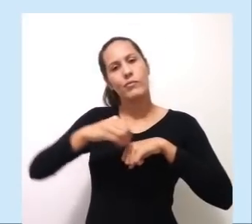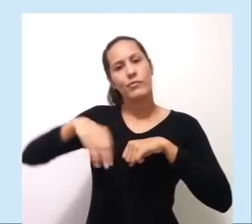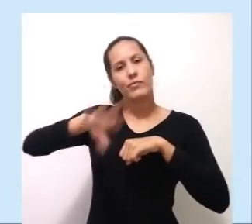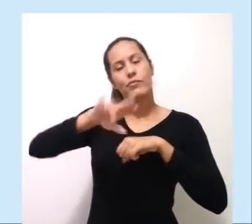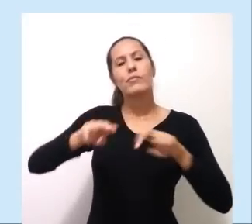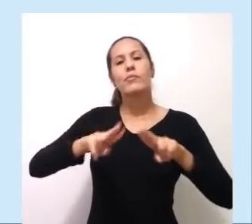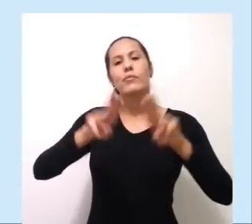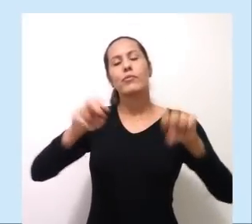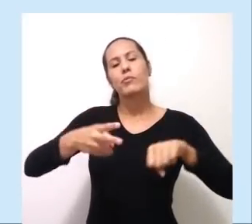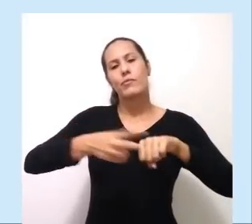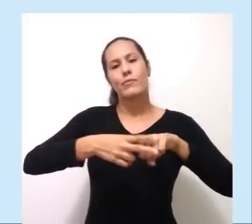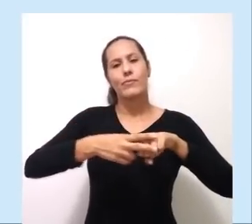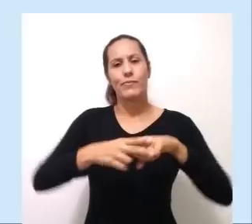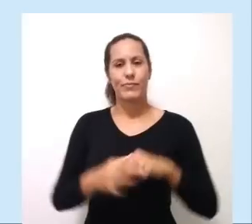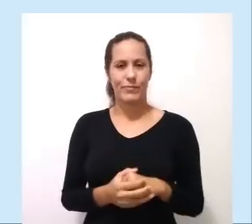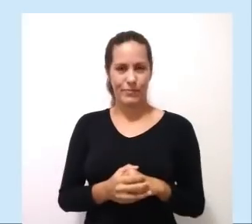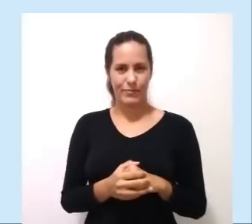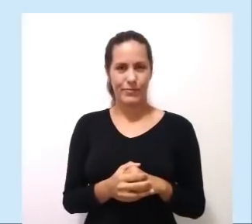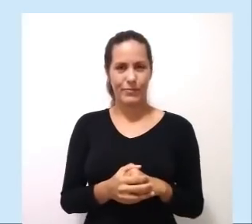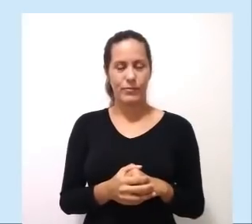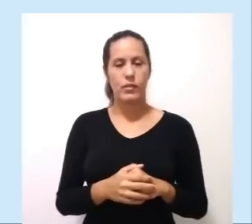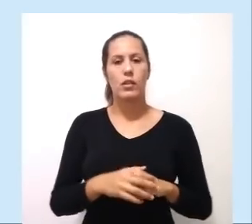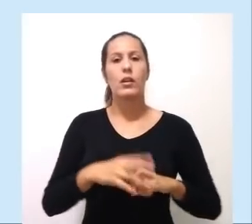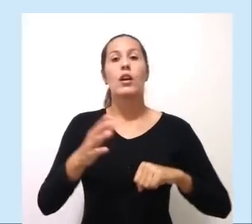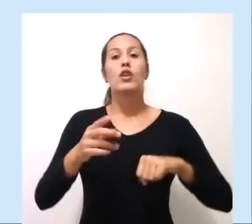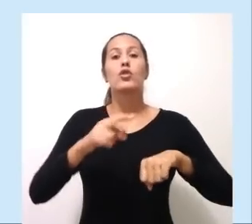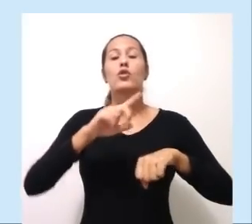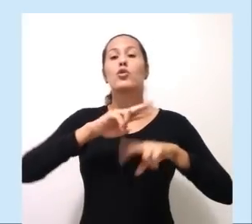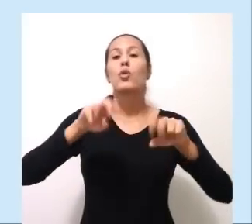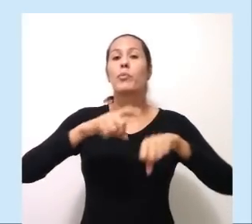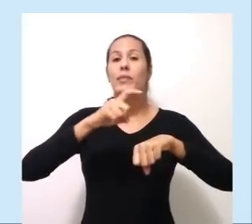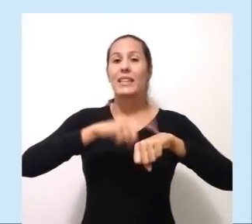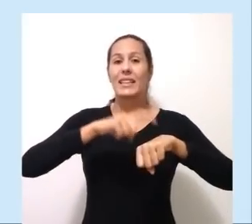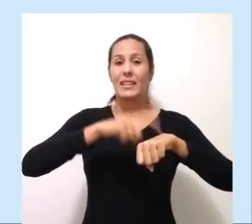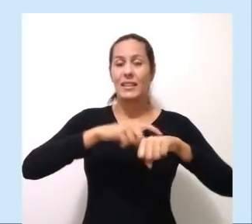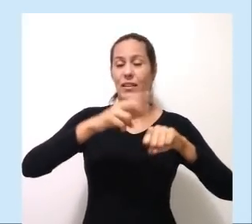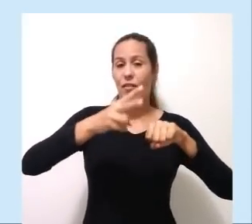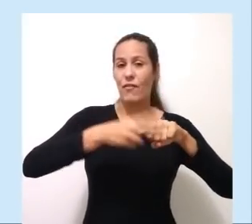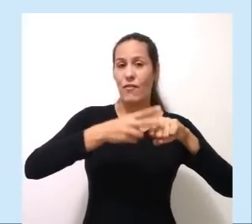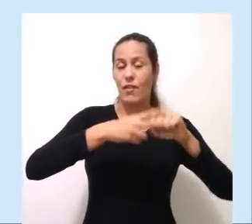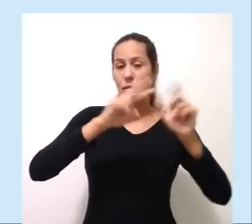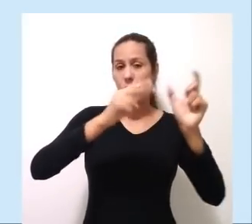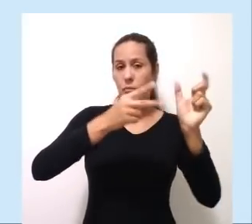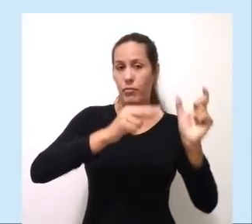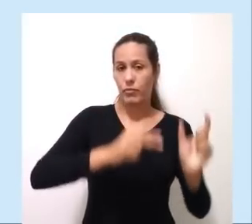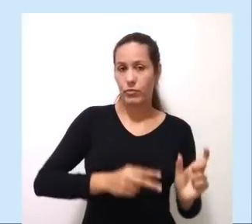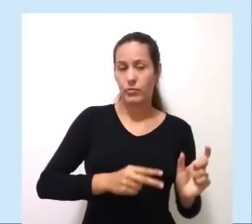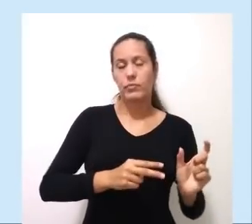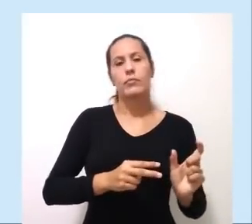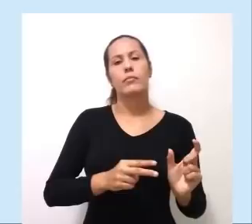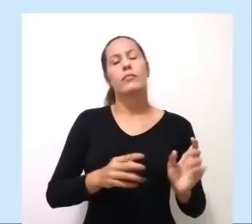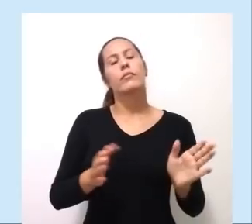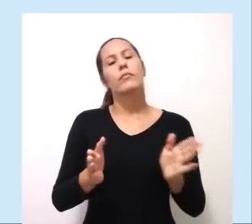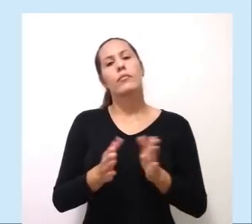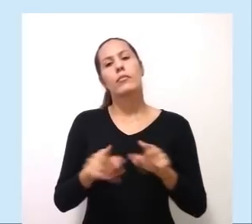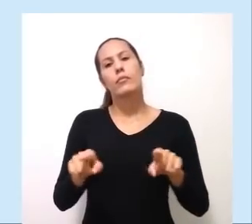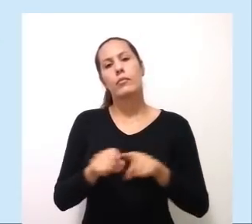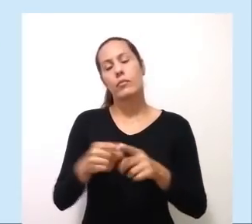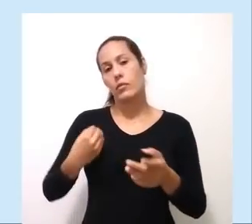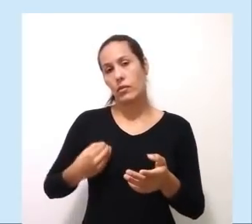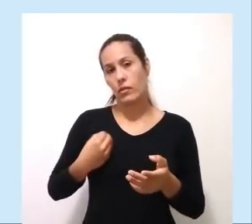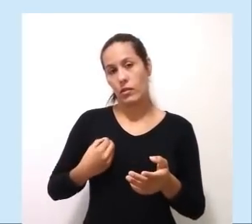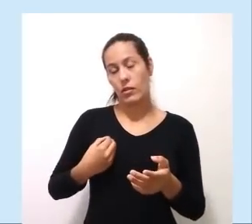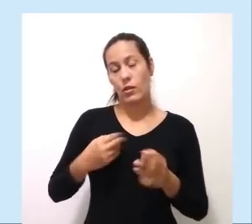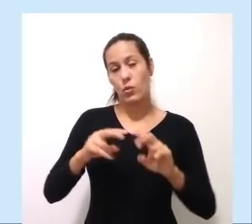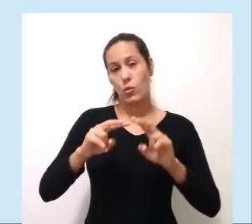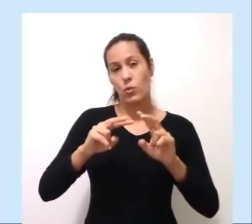ministra as aulas de vocês de tempos verbais. Então, a notícia aqui, o tempo primordial, principal, não o único, certo? Seria o presente